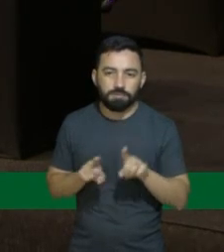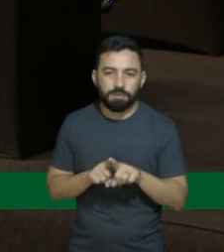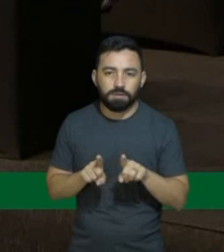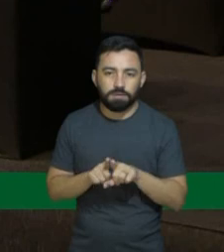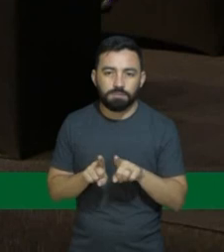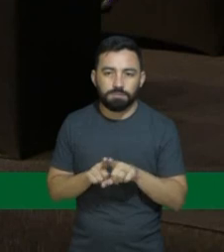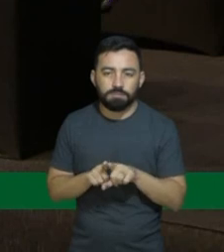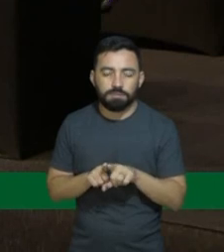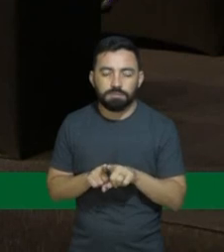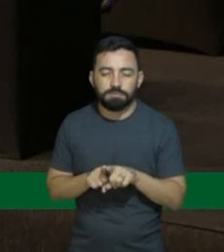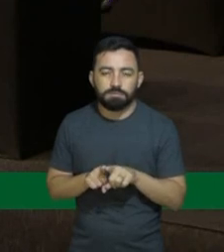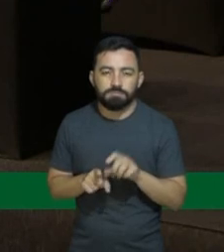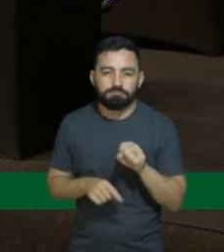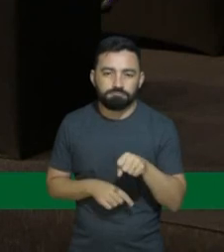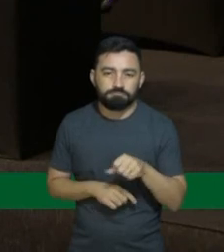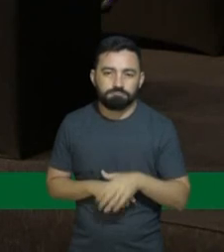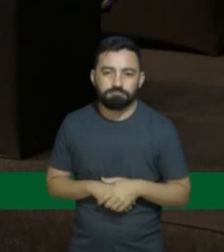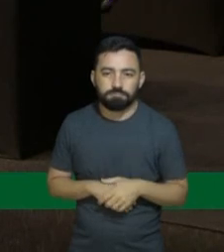vota